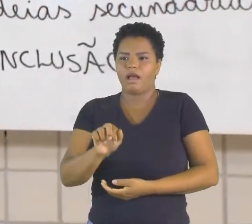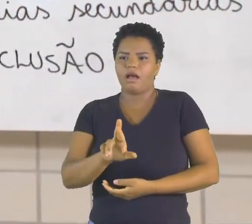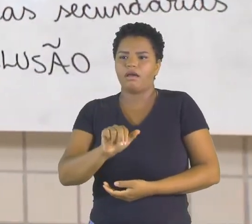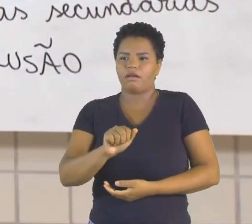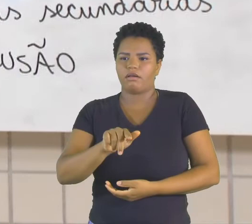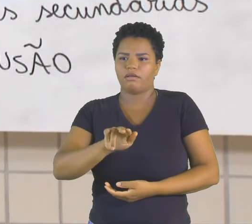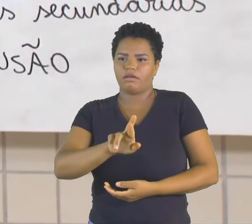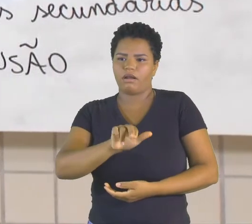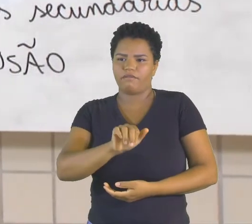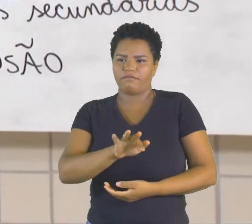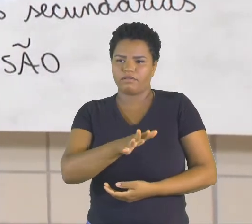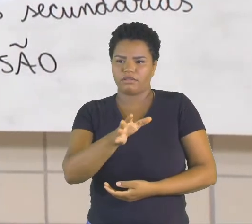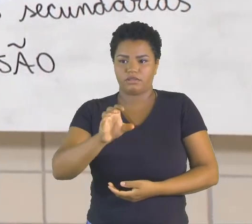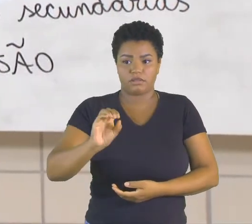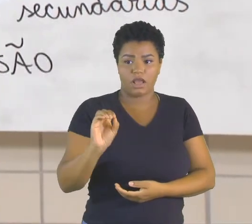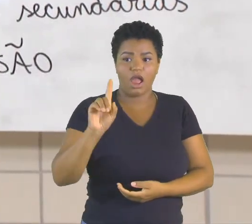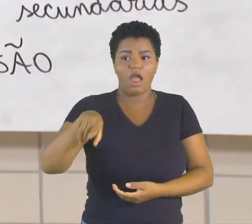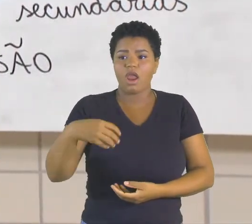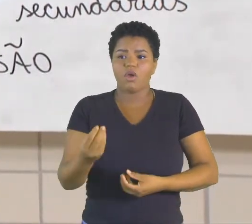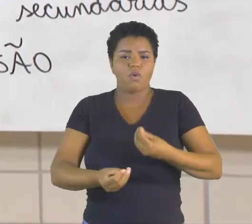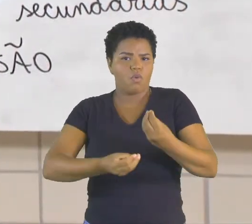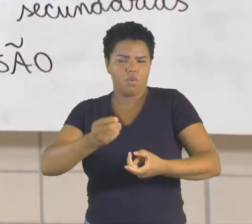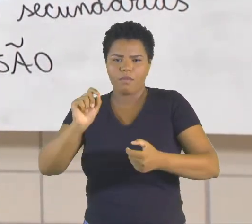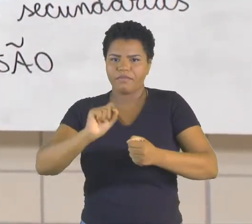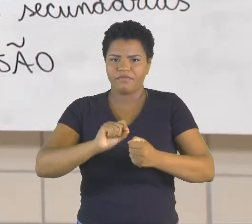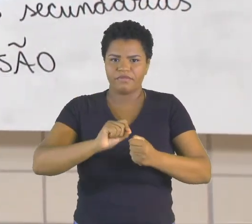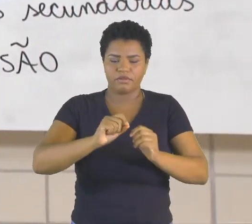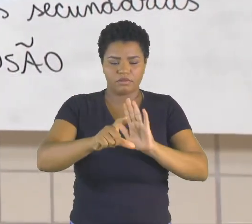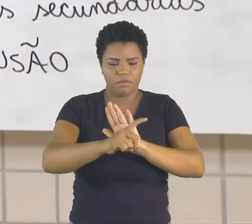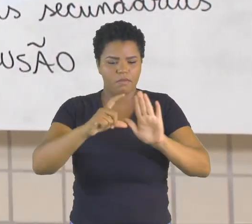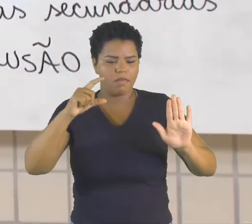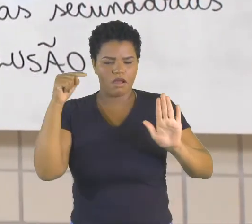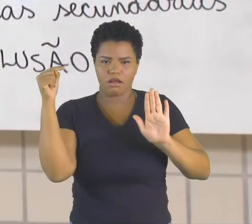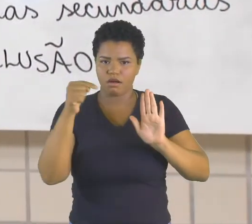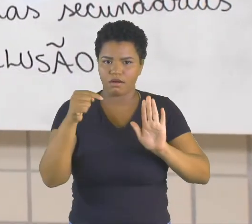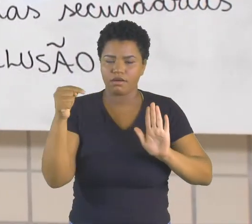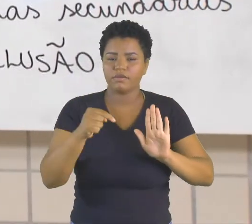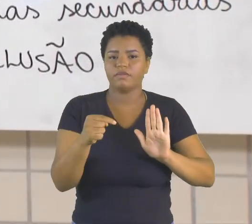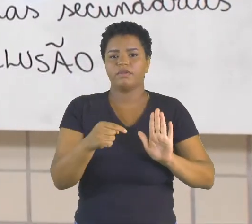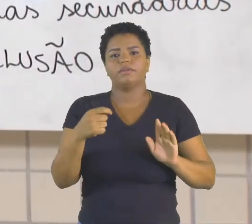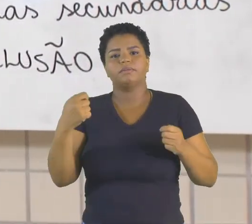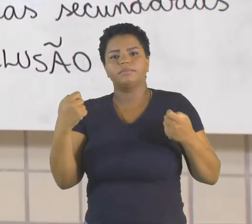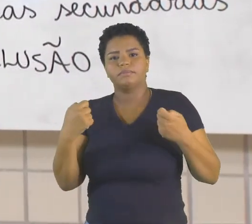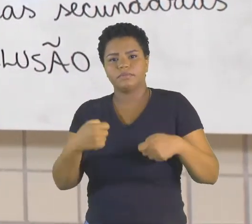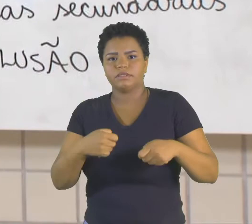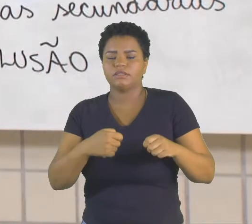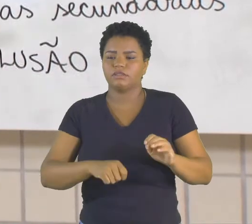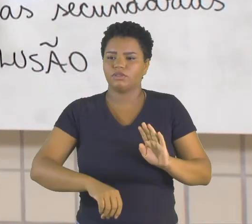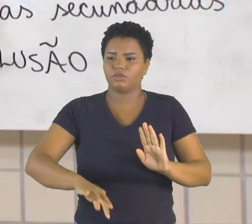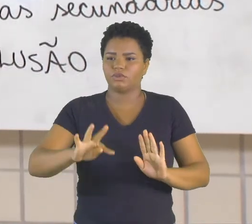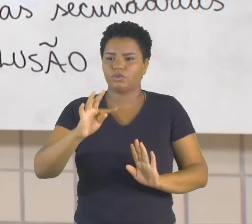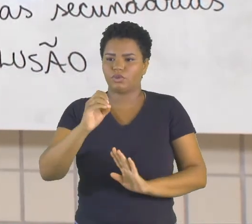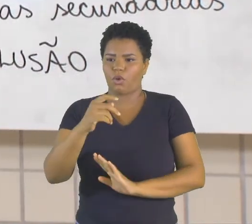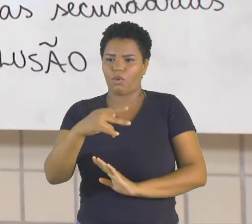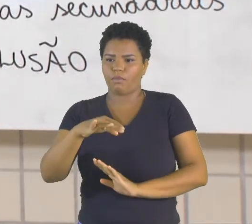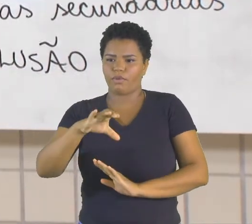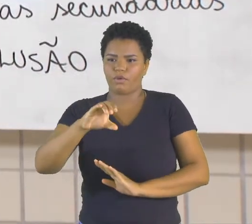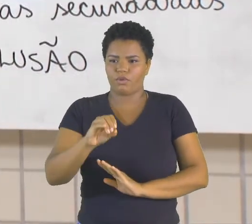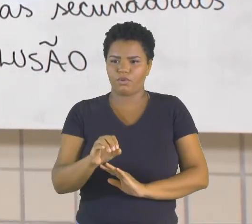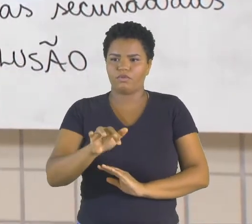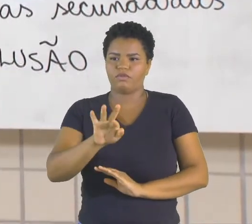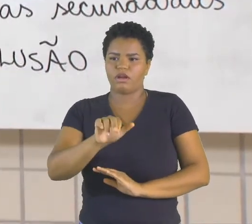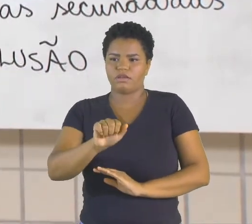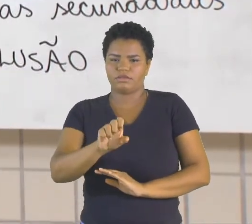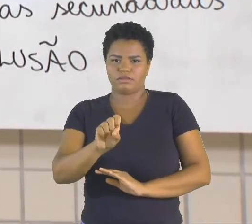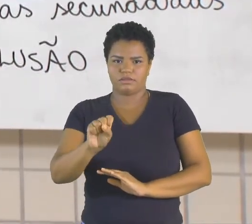de ver, é como nós vamos construir um parágrafo que tem que ter o tópico frasal, que é a primeira frase lá principal,